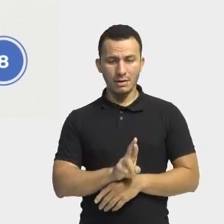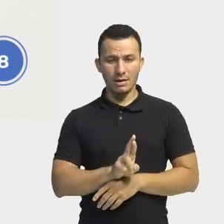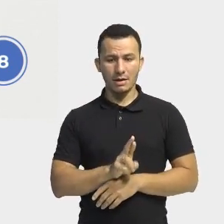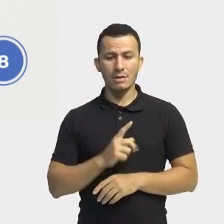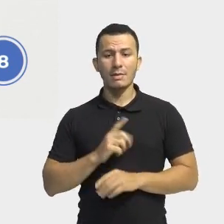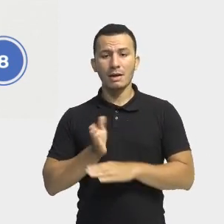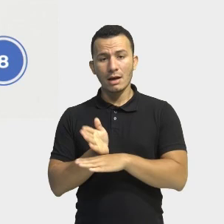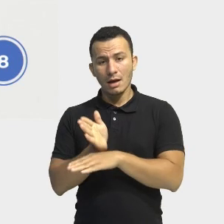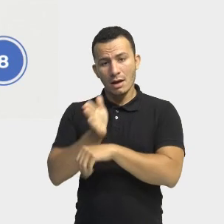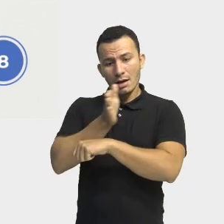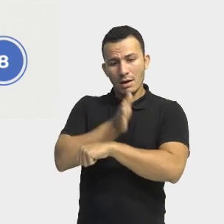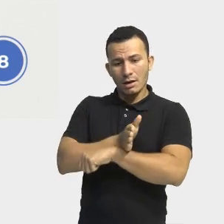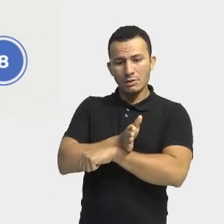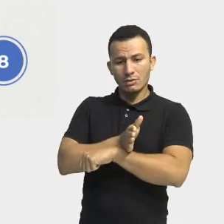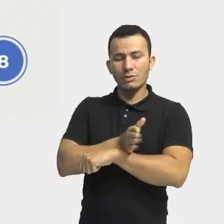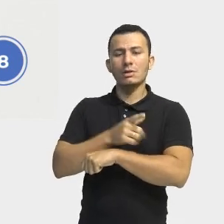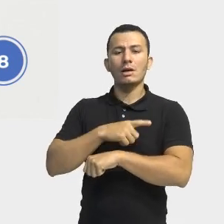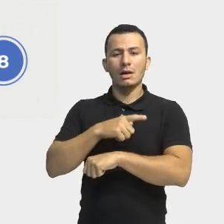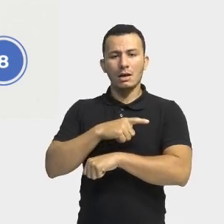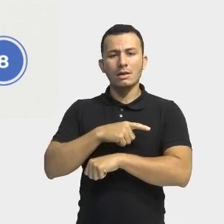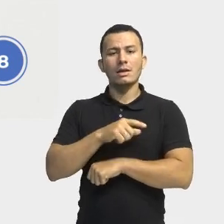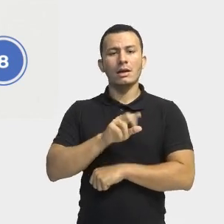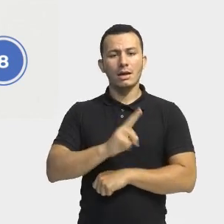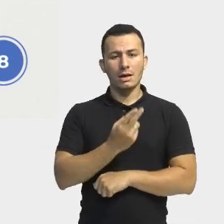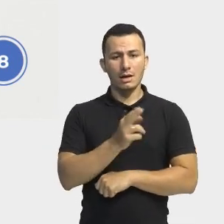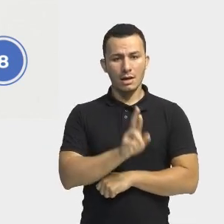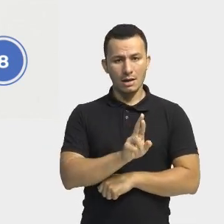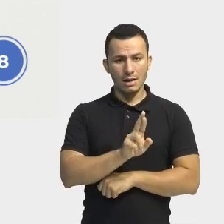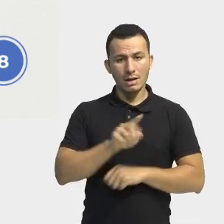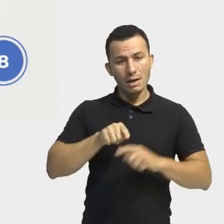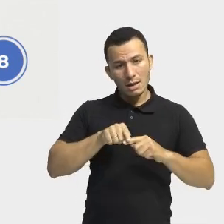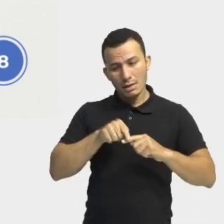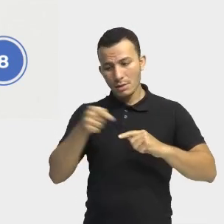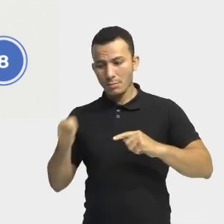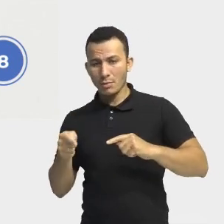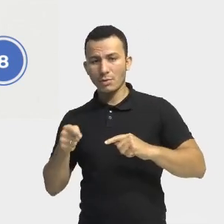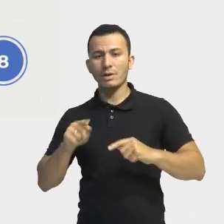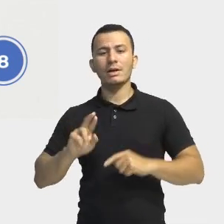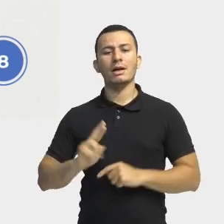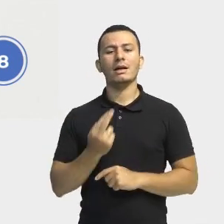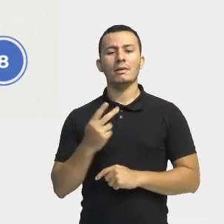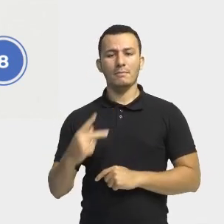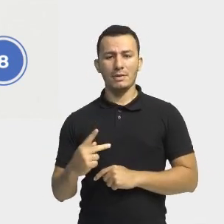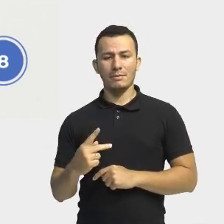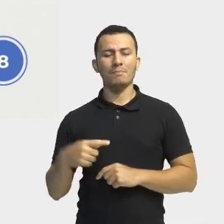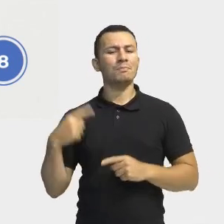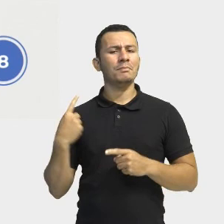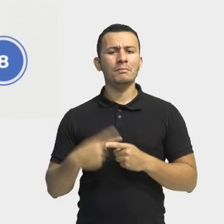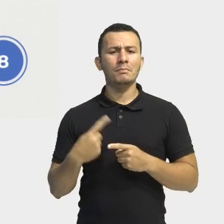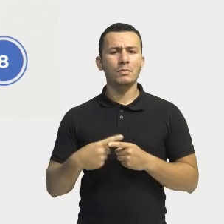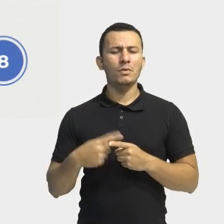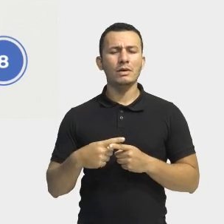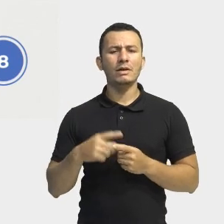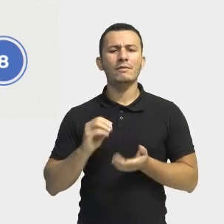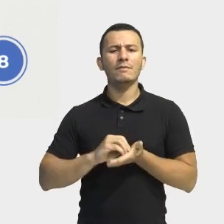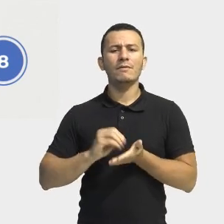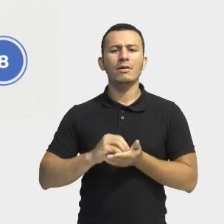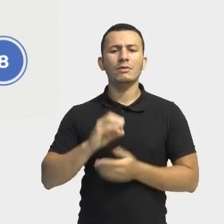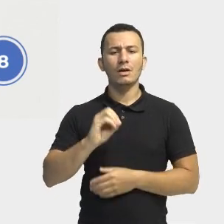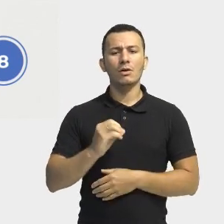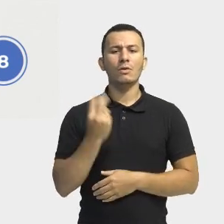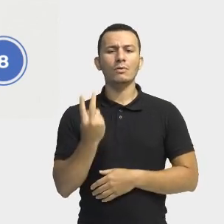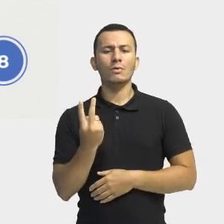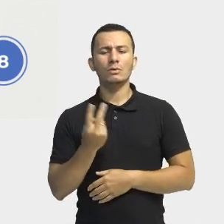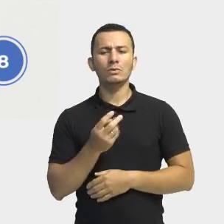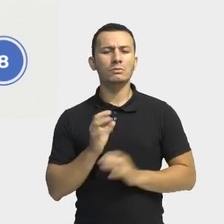Tudo que está antes da seta é reagente e o que está depois da seta é produto. Professora, por que não tem o valor de O2?